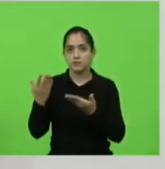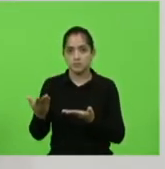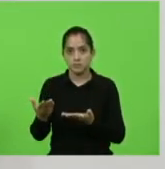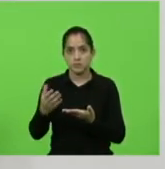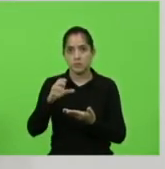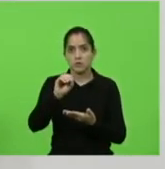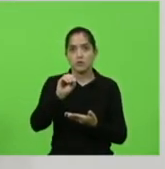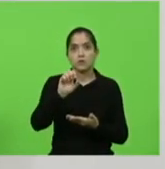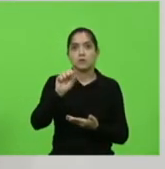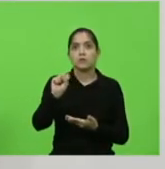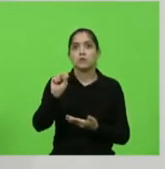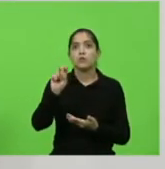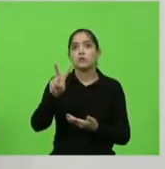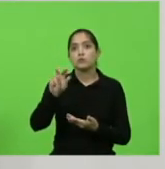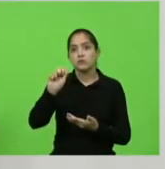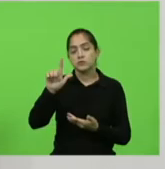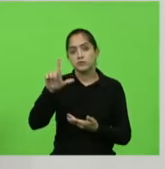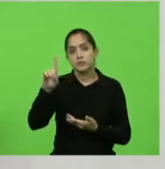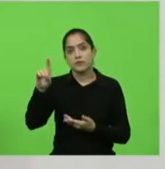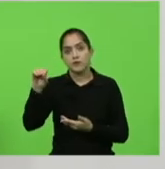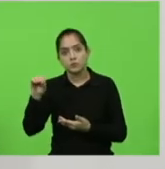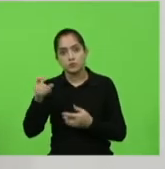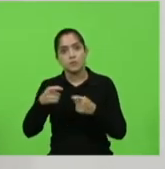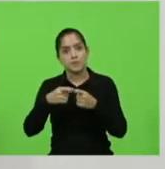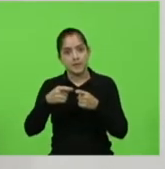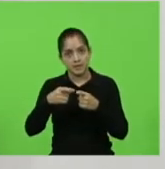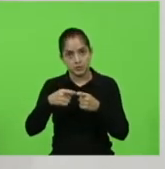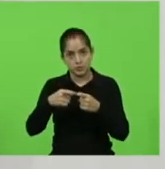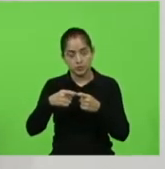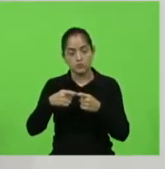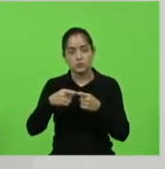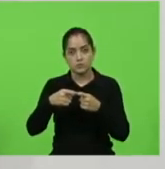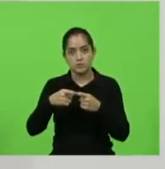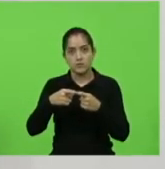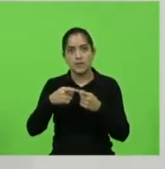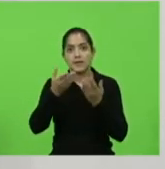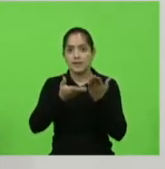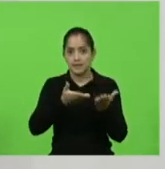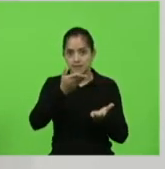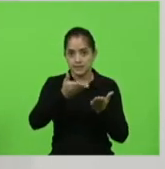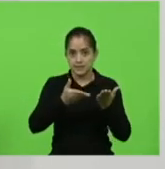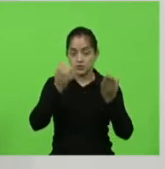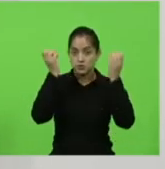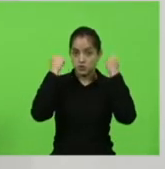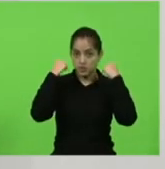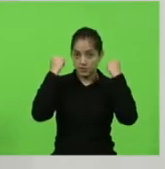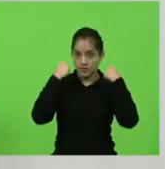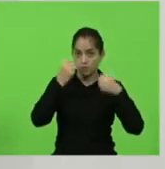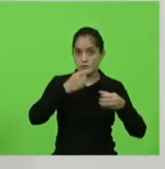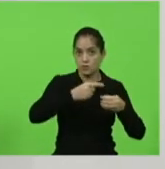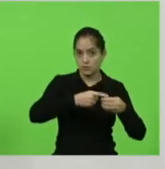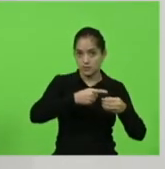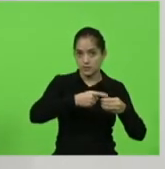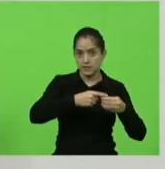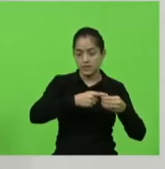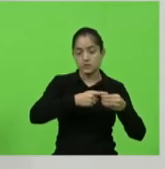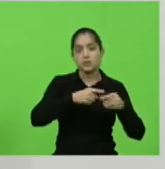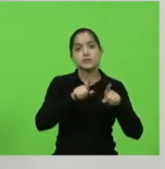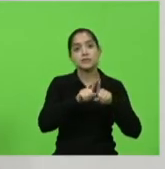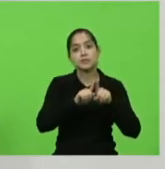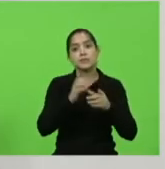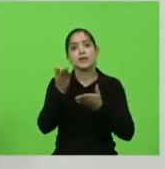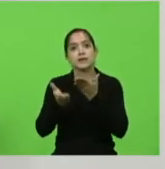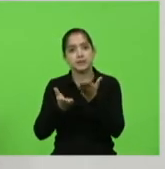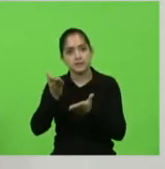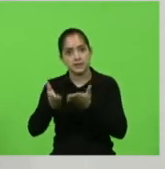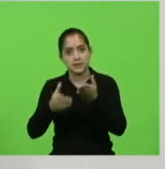Oswaldo Zandavalli Neto, médico legista que atende Chapecó e acaba atendendo também São